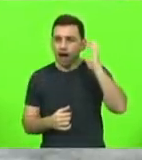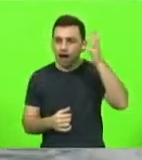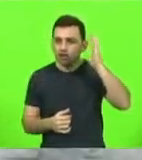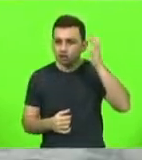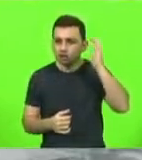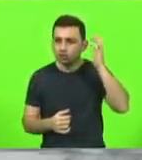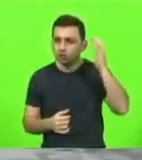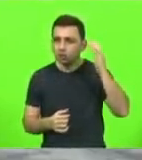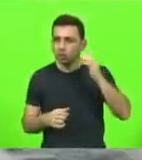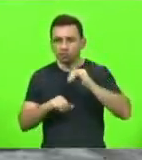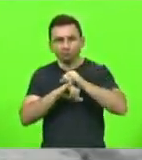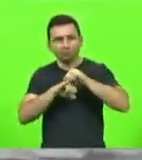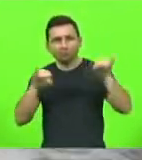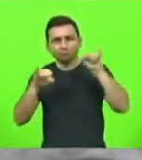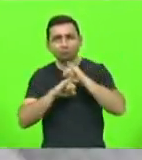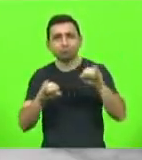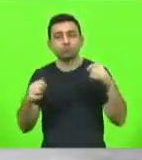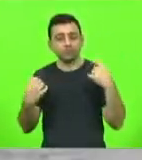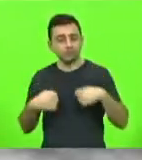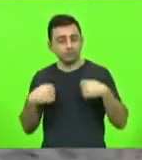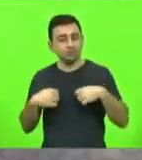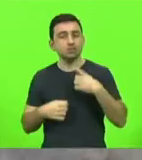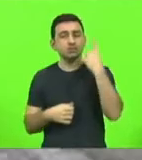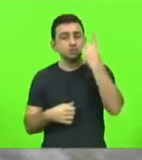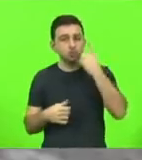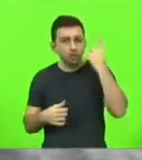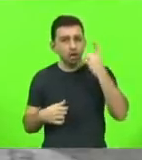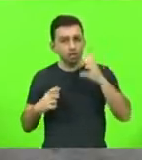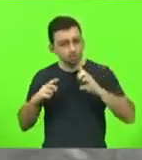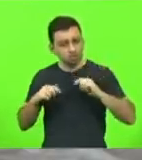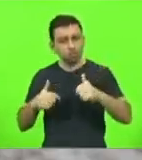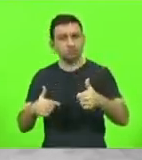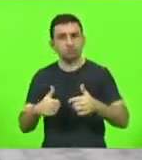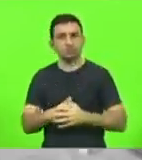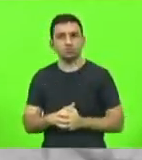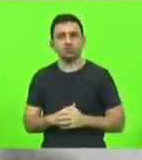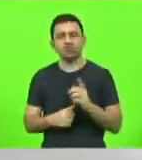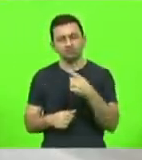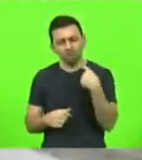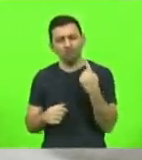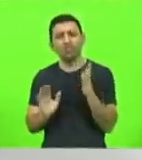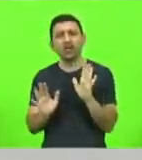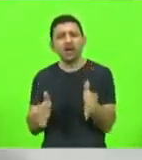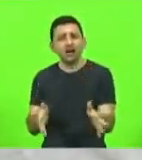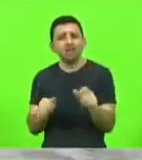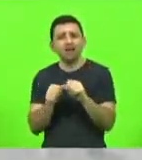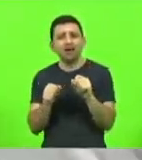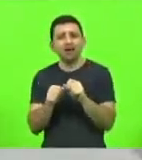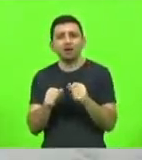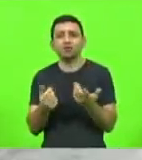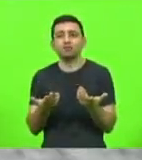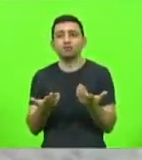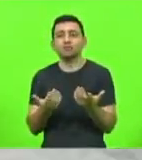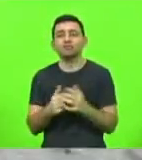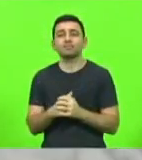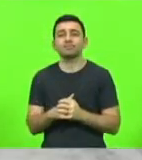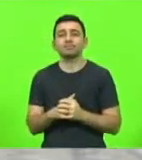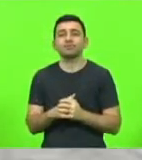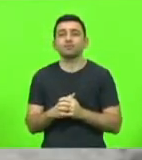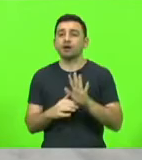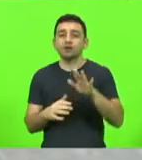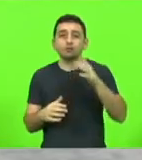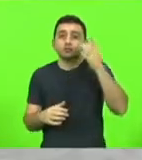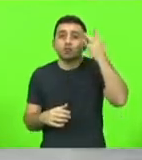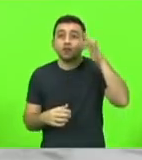fazermos alguma coisa como parlamentares. Nós estamos fazendo, sim, só que a gente não sabe, deputado Maurício, mas o que